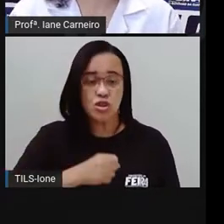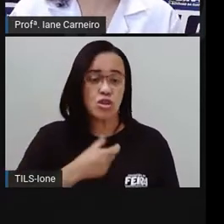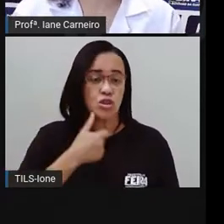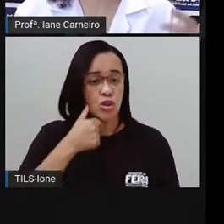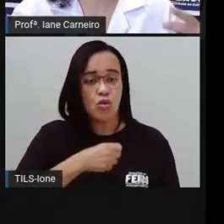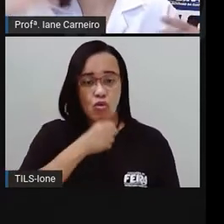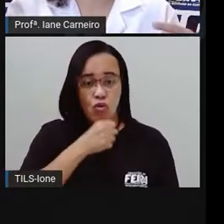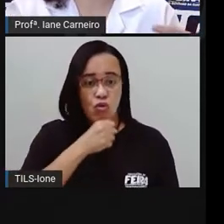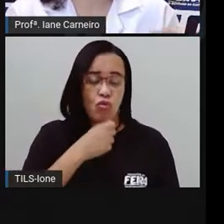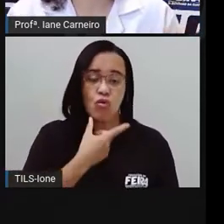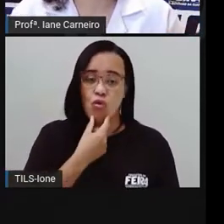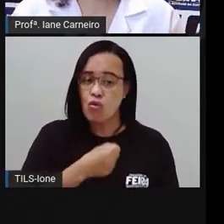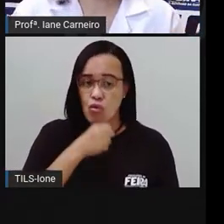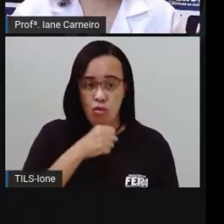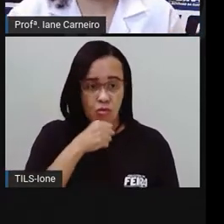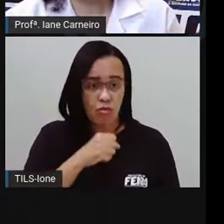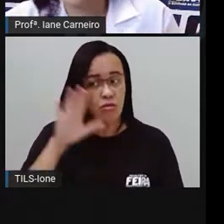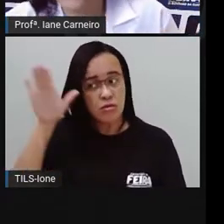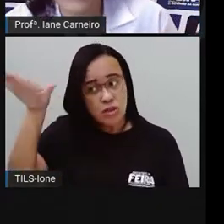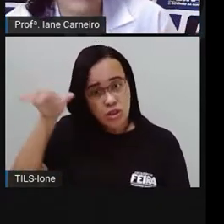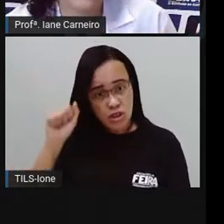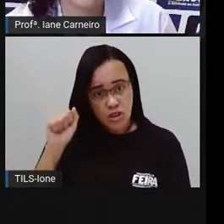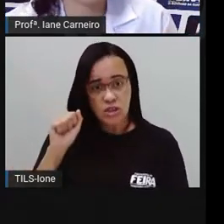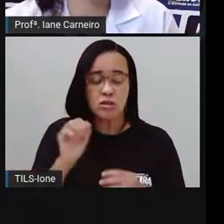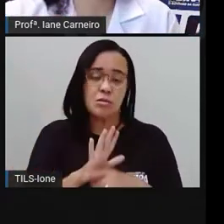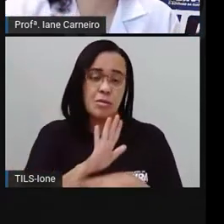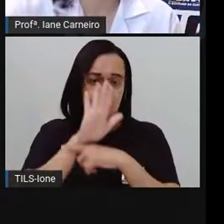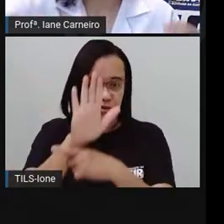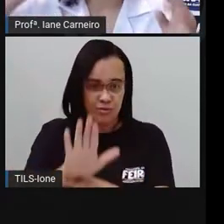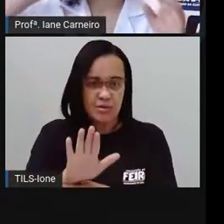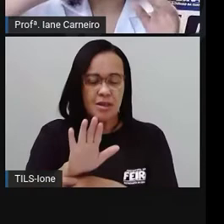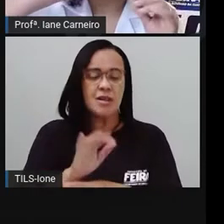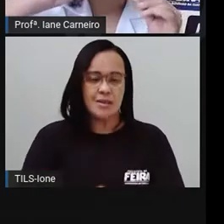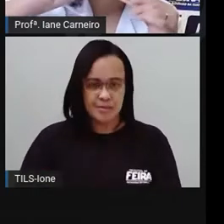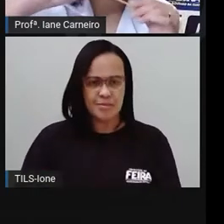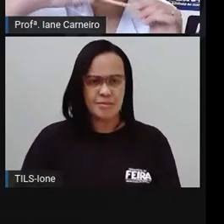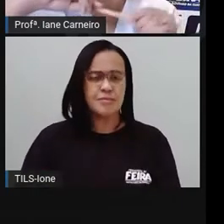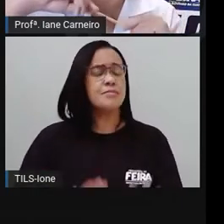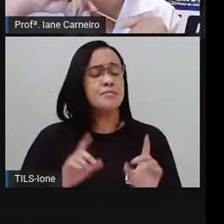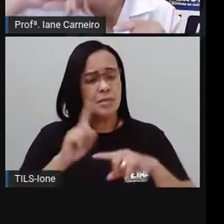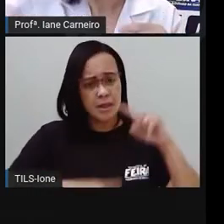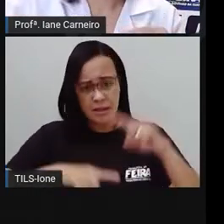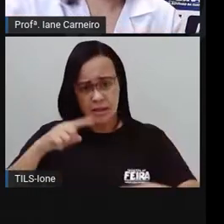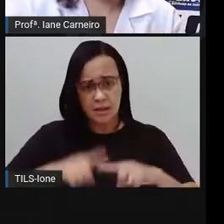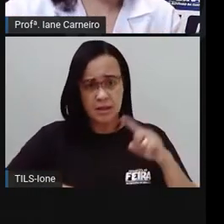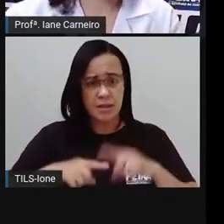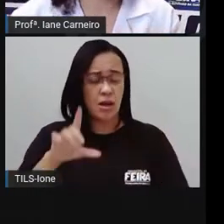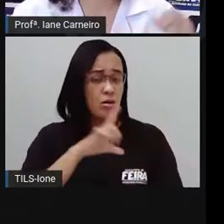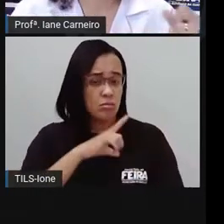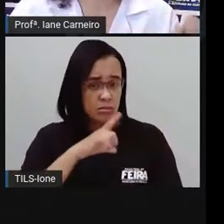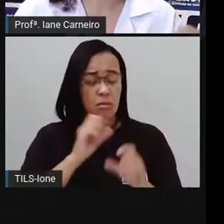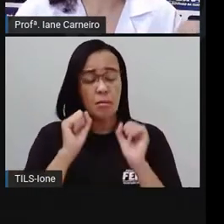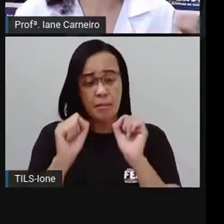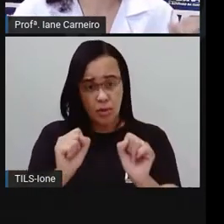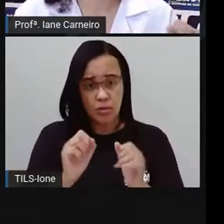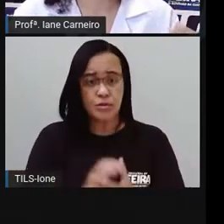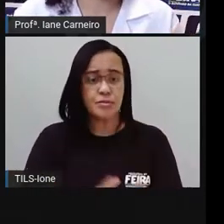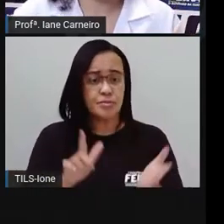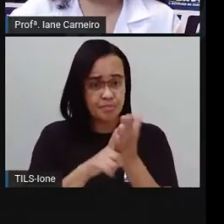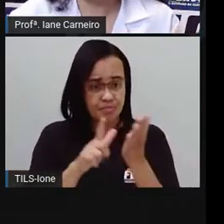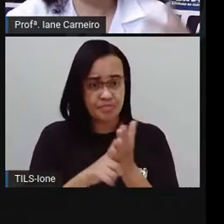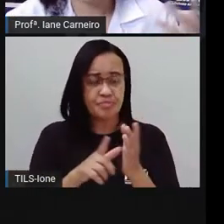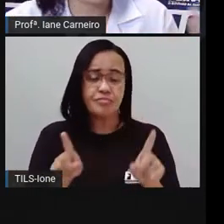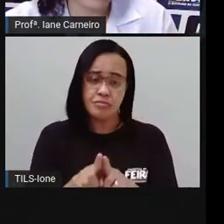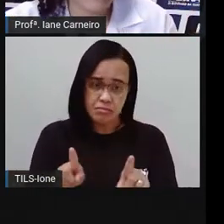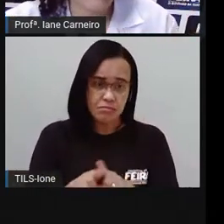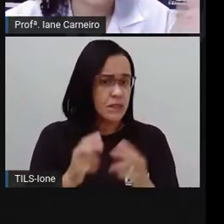tiver papel, pode fazer com outra coisa. Pode até fazer com outro tipo de palito que você tenha, ou você pode fazer com papel, como a Pró falou. O